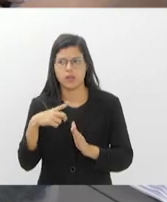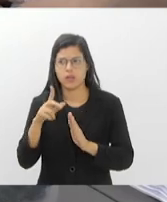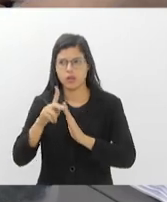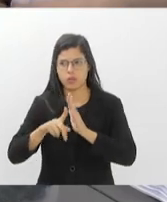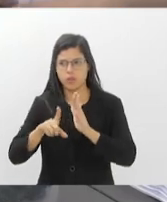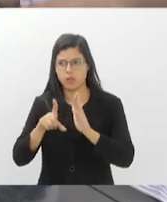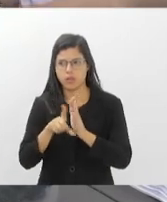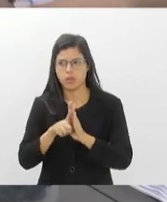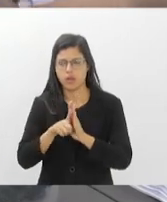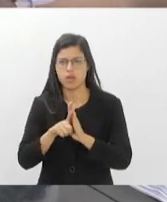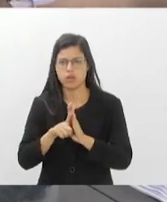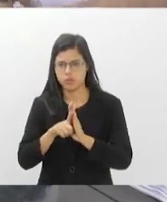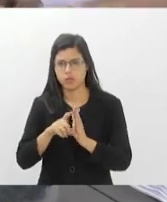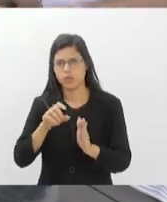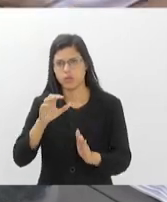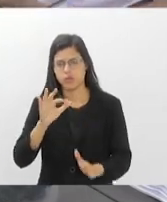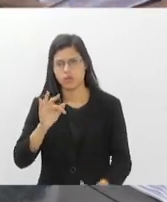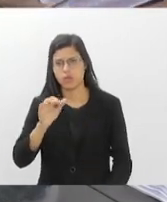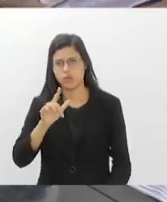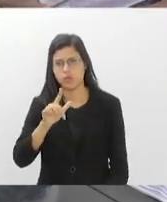e Marina e Yuri.